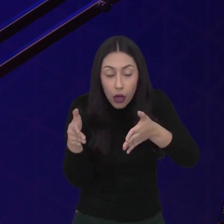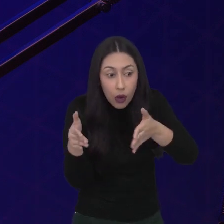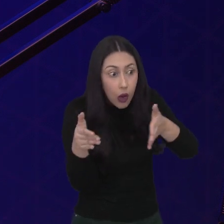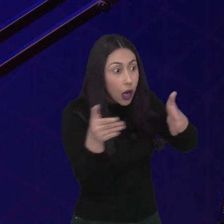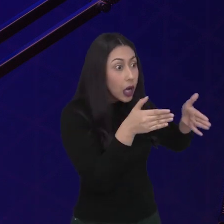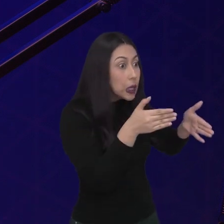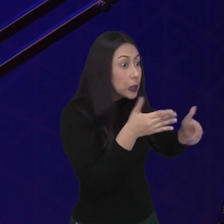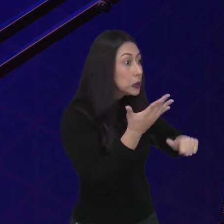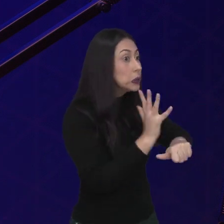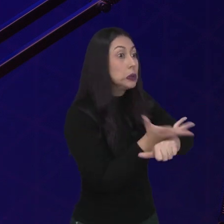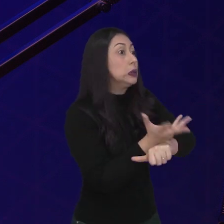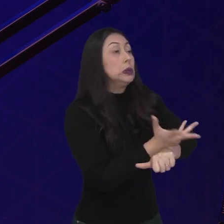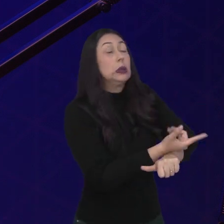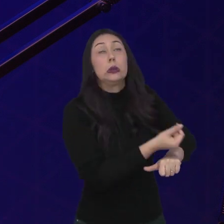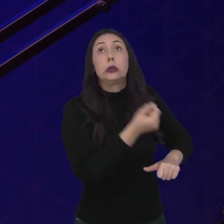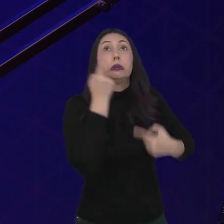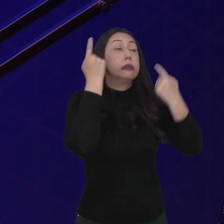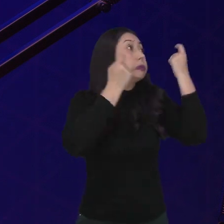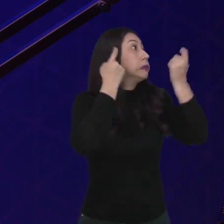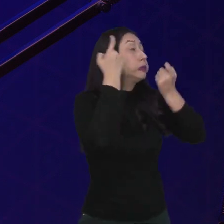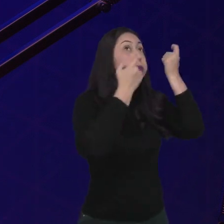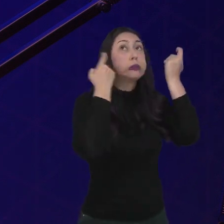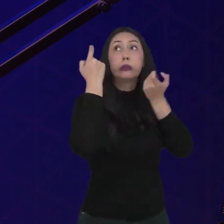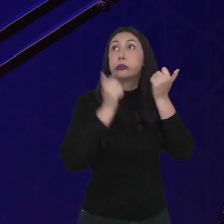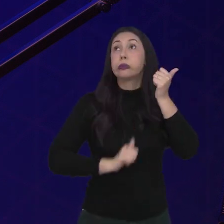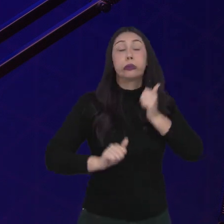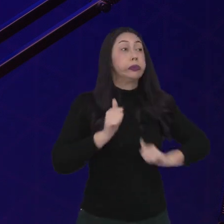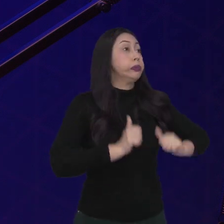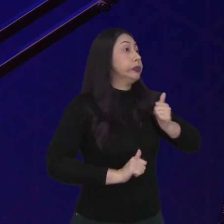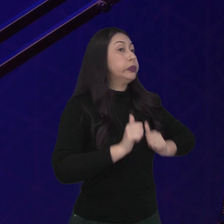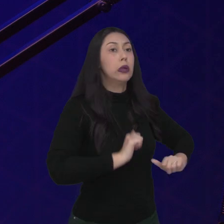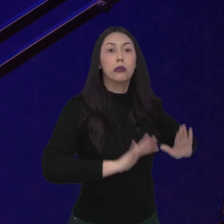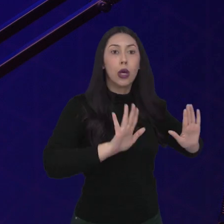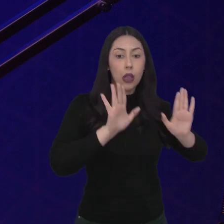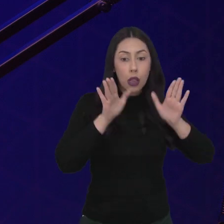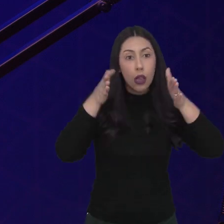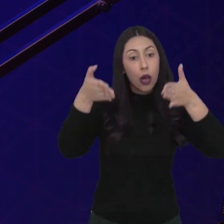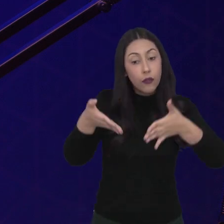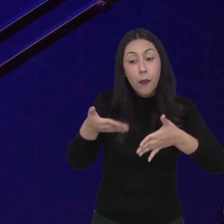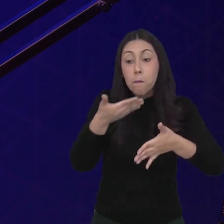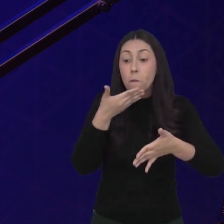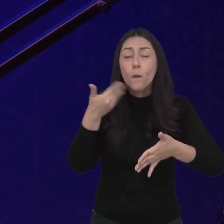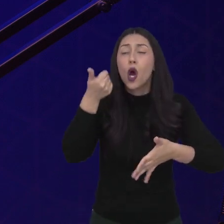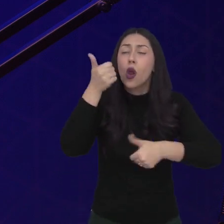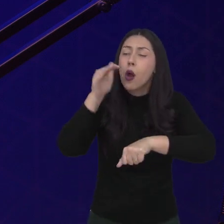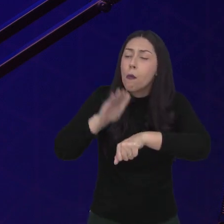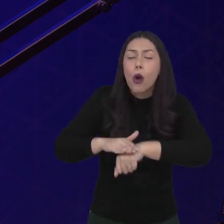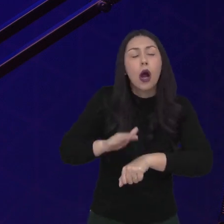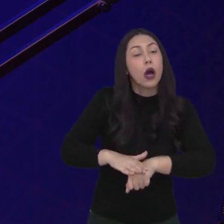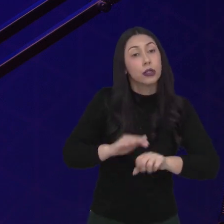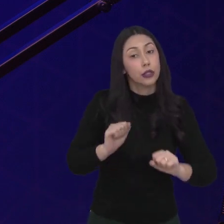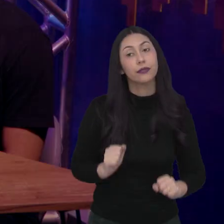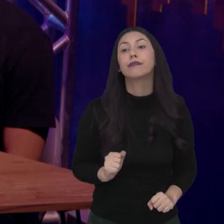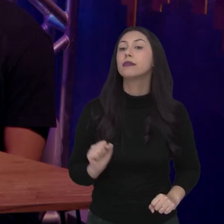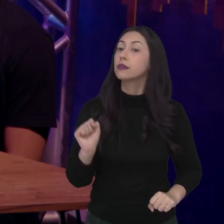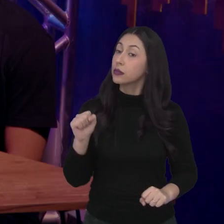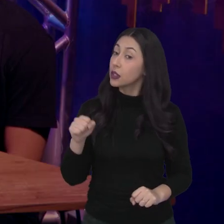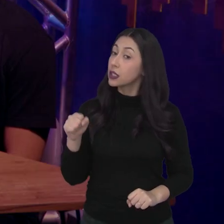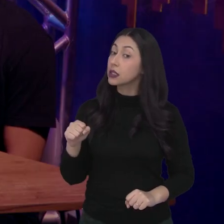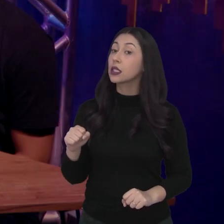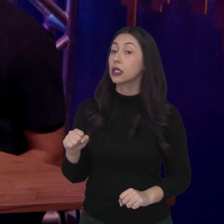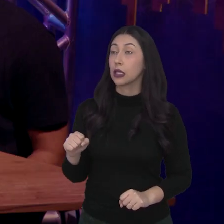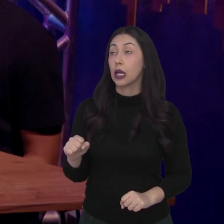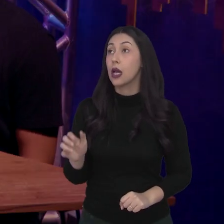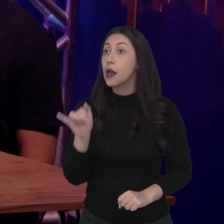foco muda totalmente para finalizar, para fazer tudo e preocupação de terminar, do que executar aquilo da melhor maneira possível. E tipo